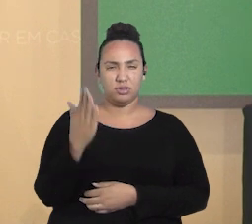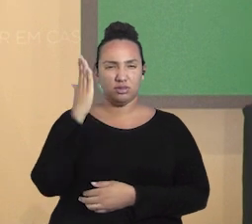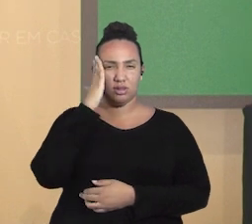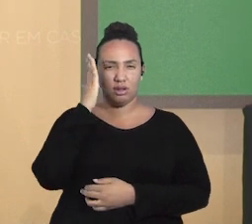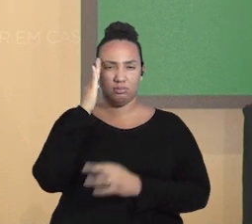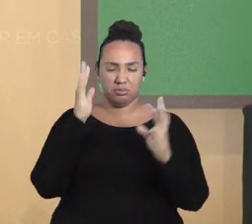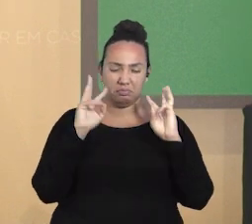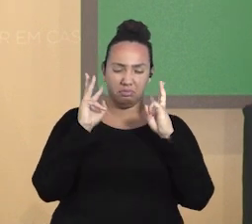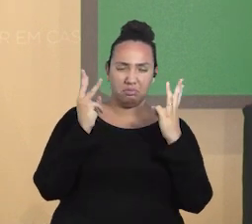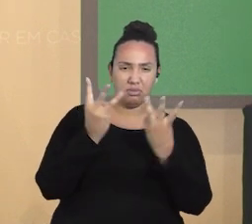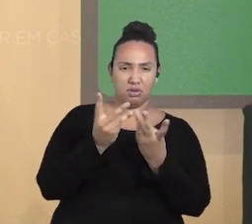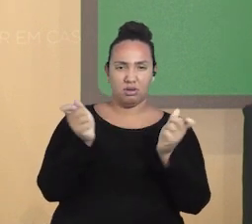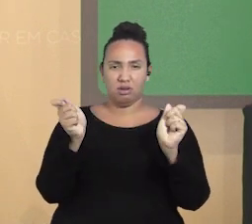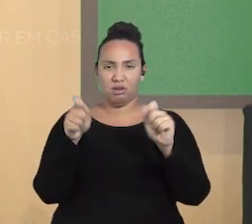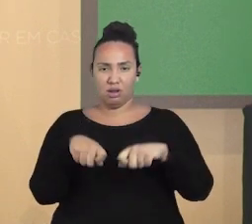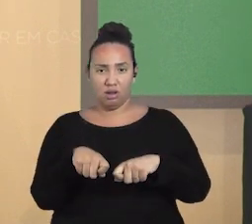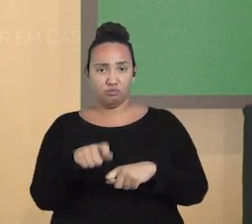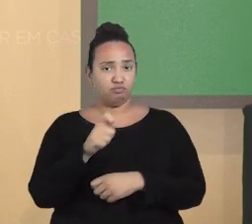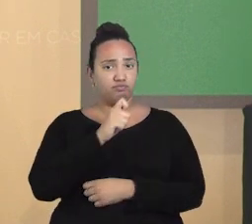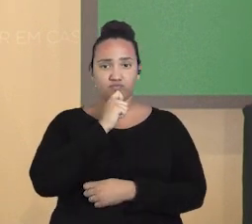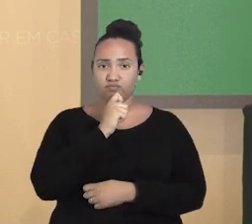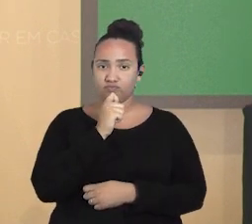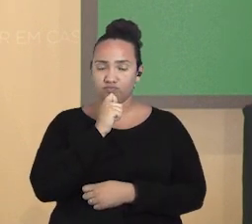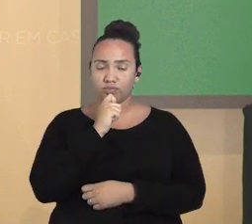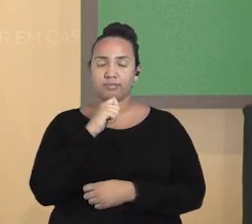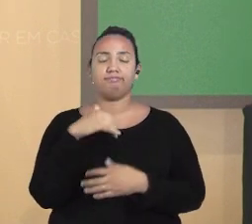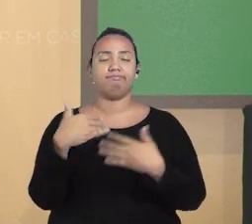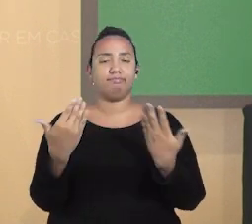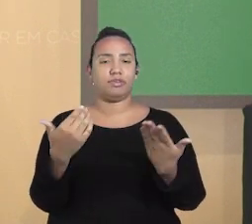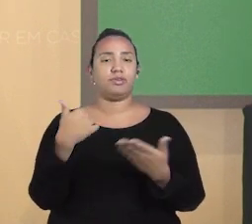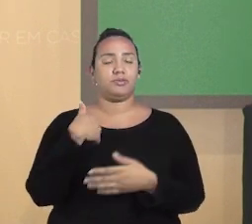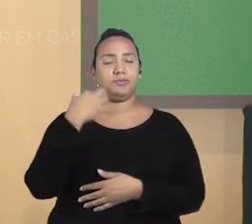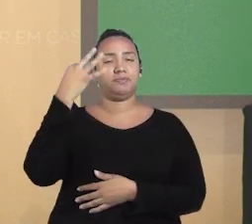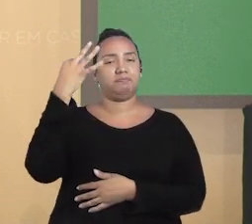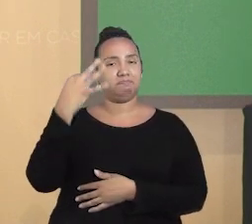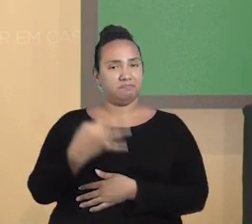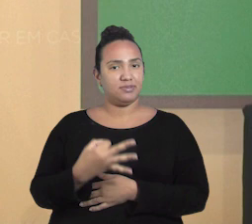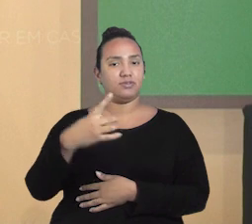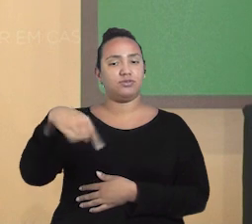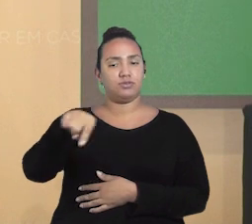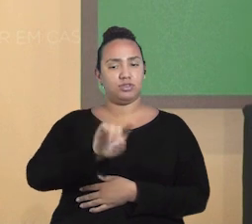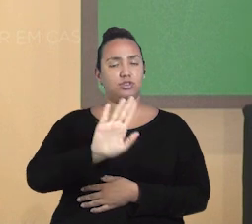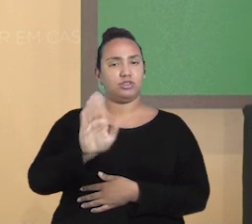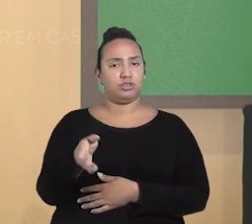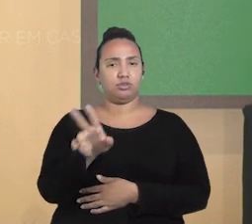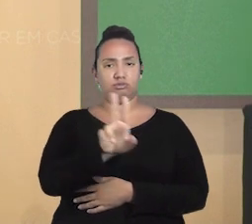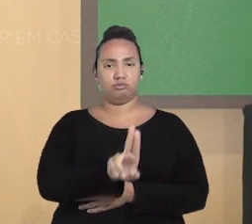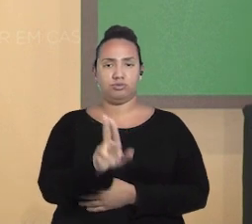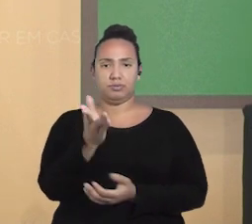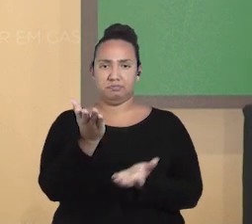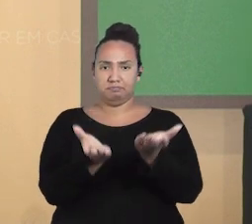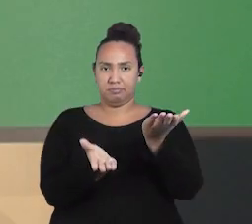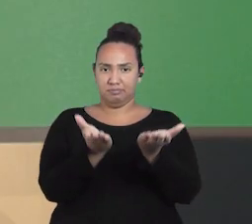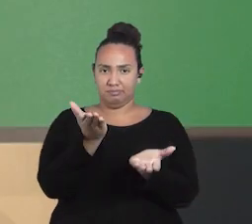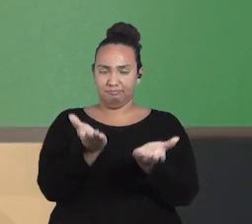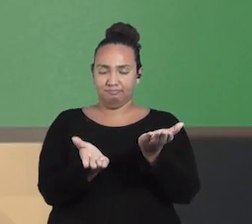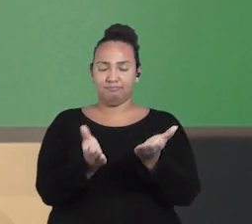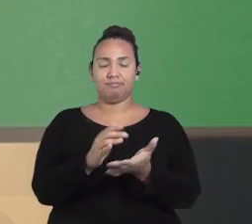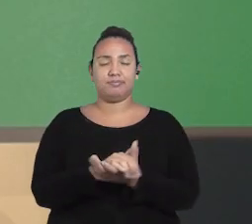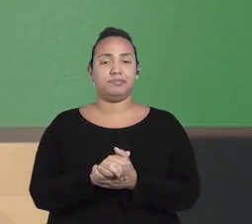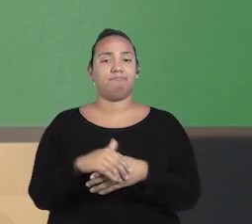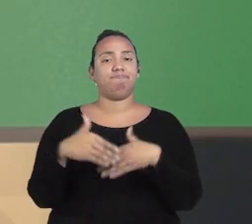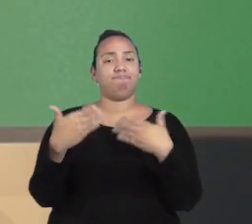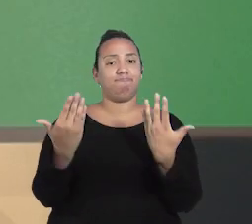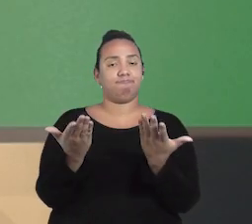ouviu falar? Mesmo que nunca tenha ouvido esse termo, tenho certeza que você já utilizou uma balança, não é mesmo? Pois